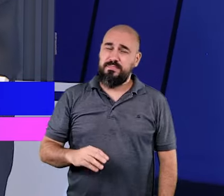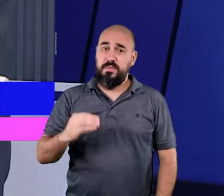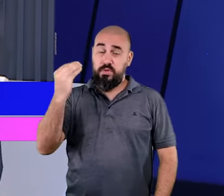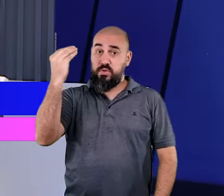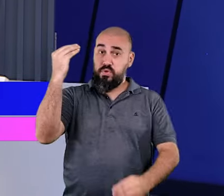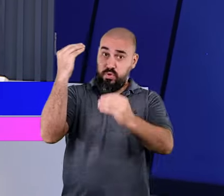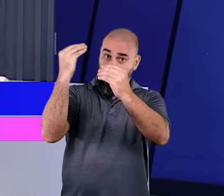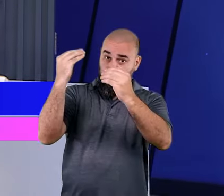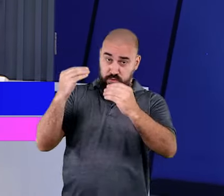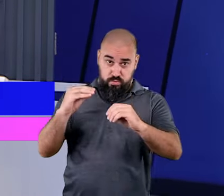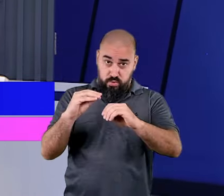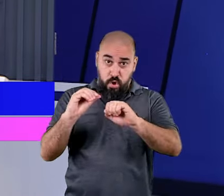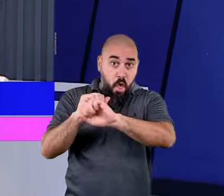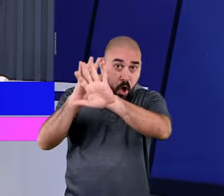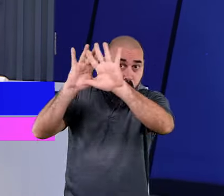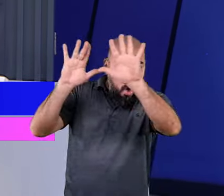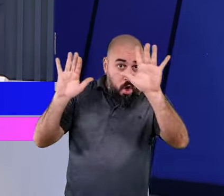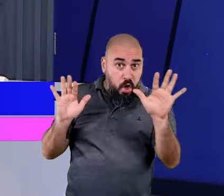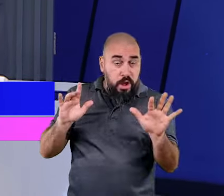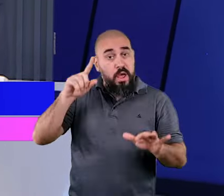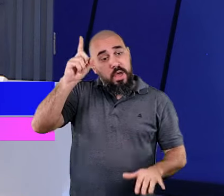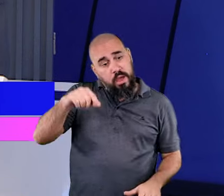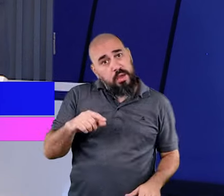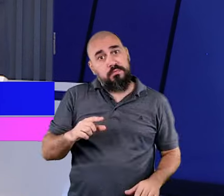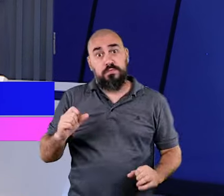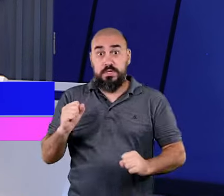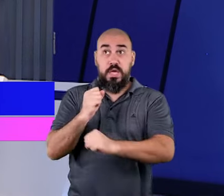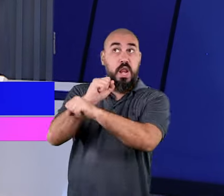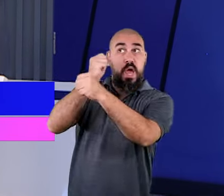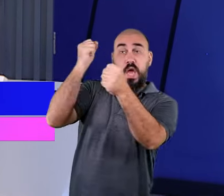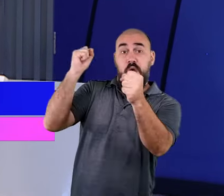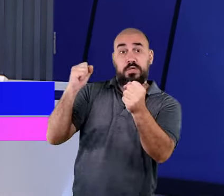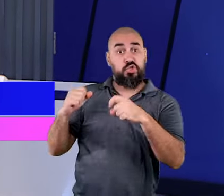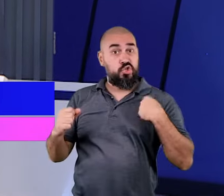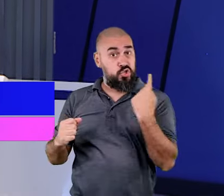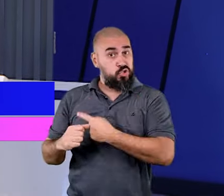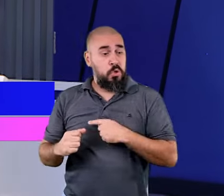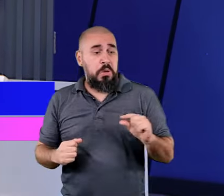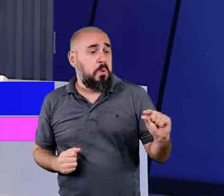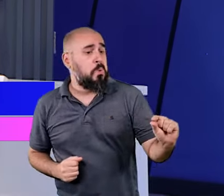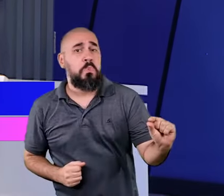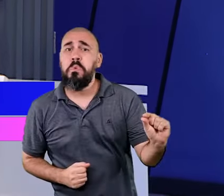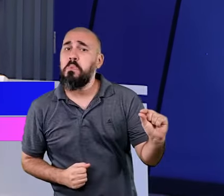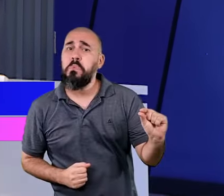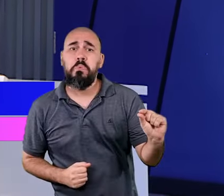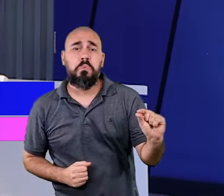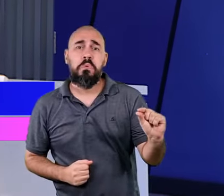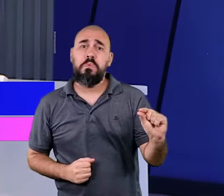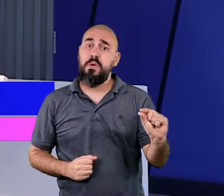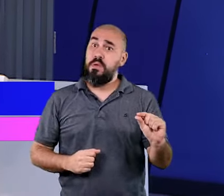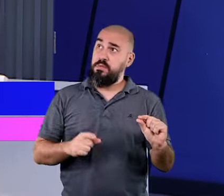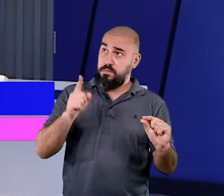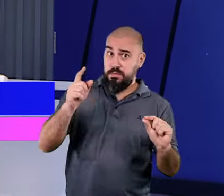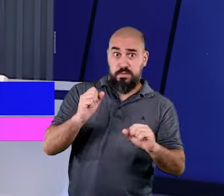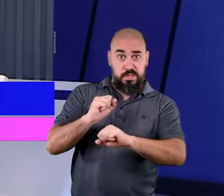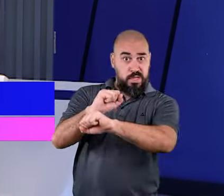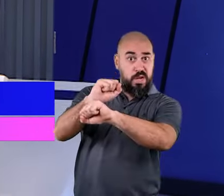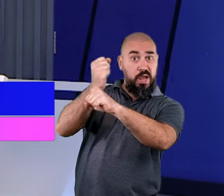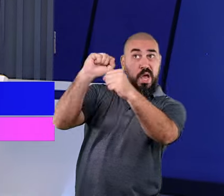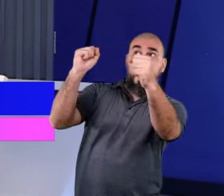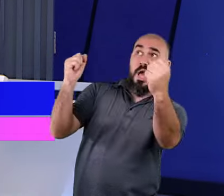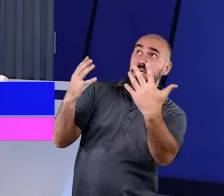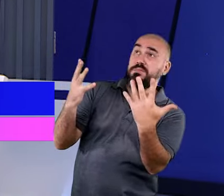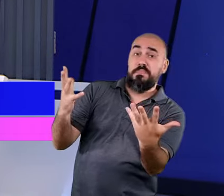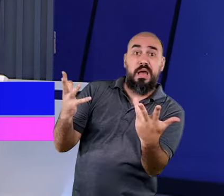que aponta a limitação e a pequenez humana. Como nós ficamos assim, miúdos, diante de algo